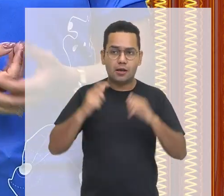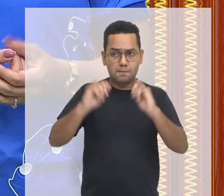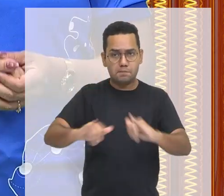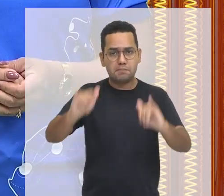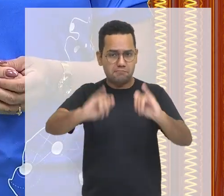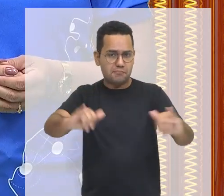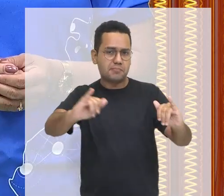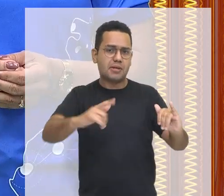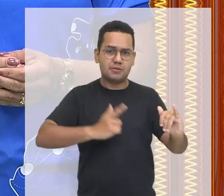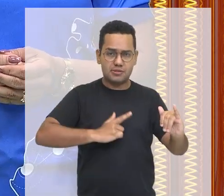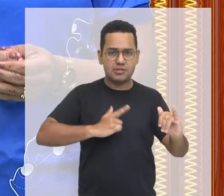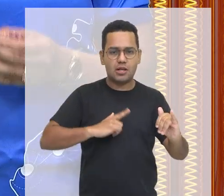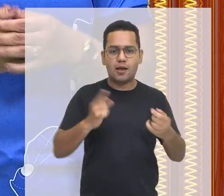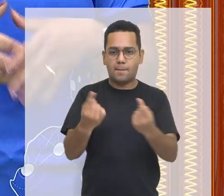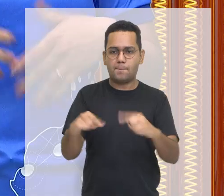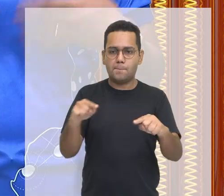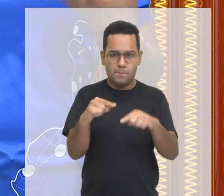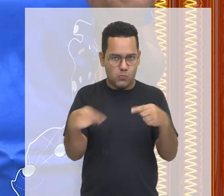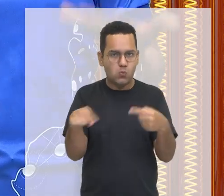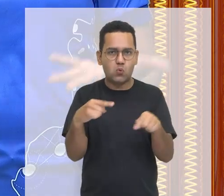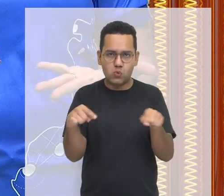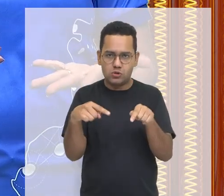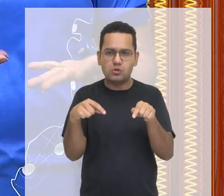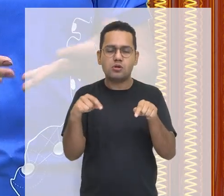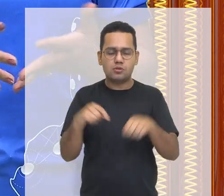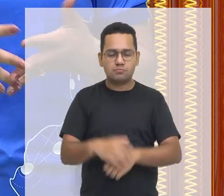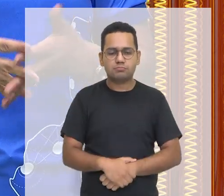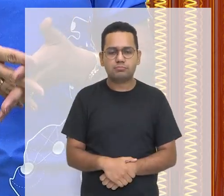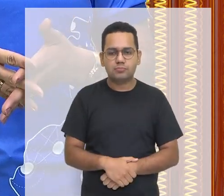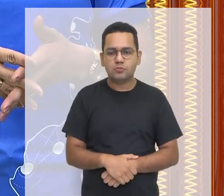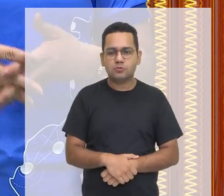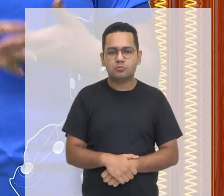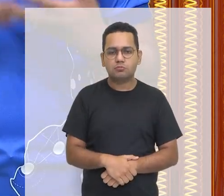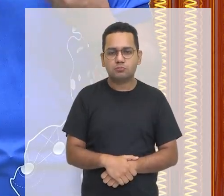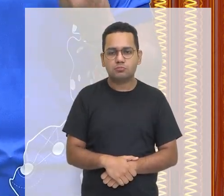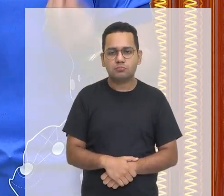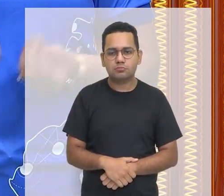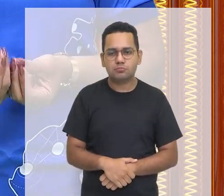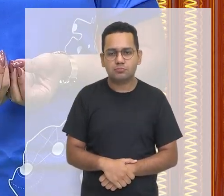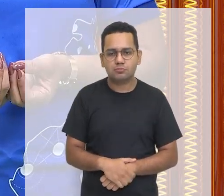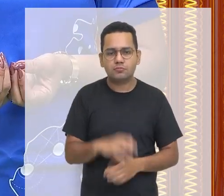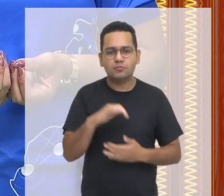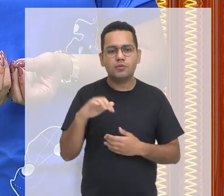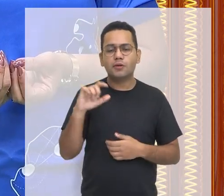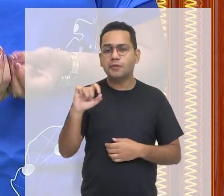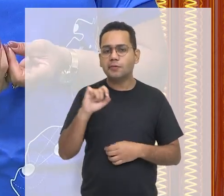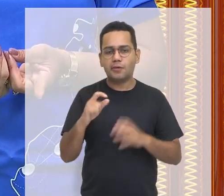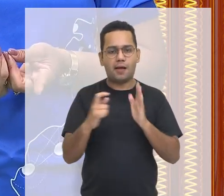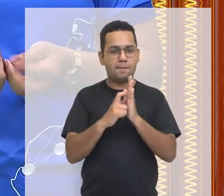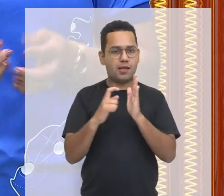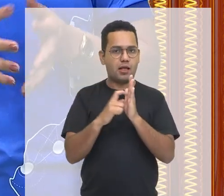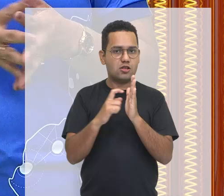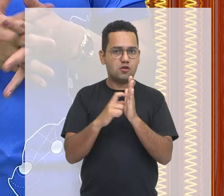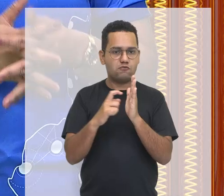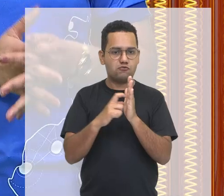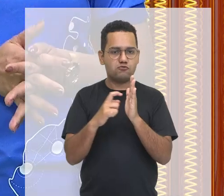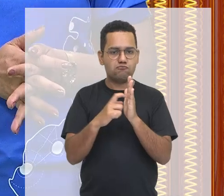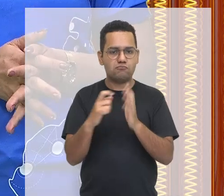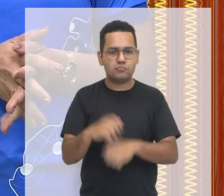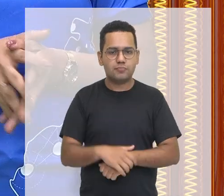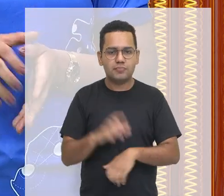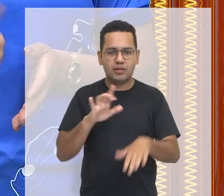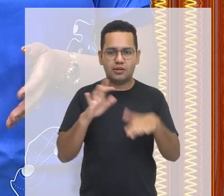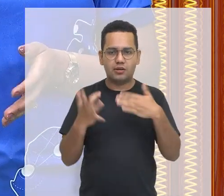divulgada através dessas músicas que são levadas para o mundo inteiro, através de plataformas digitais também, como